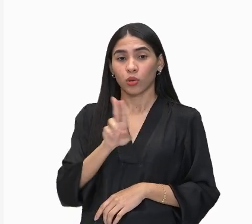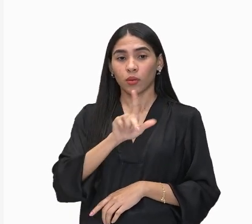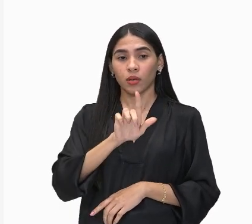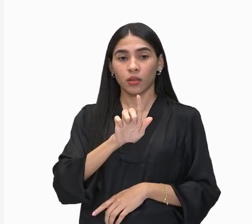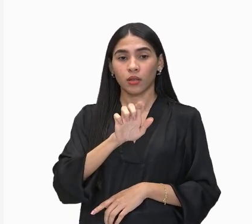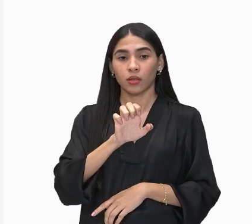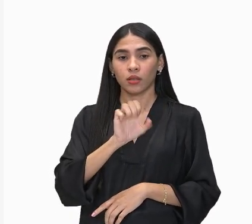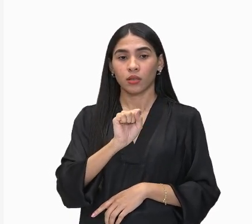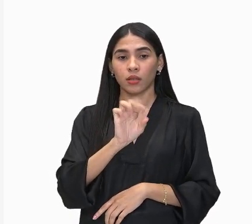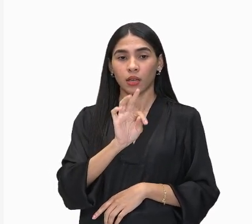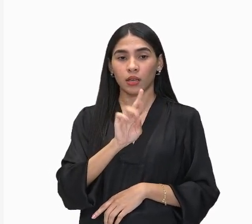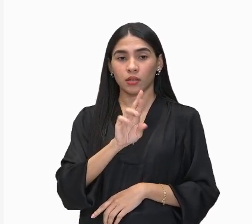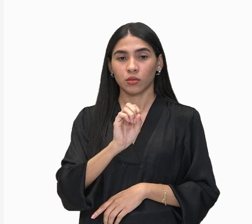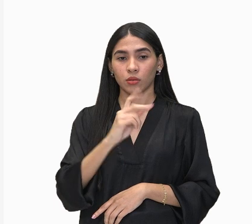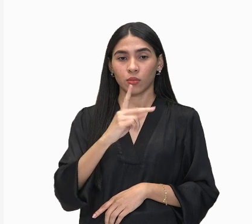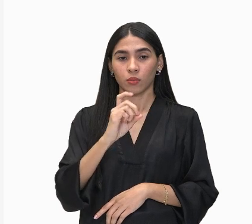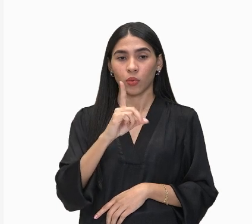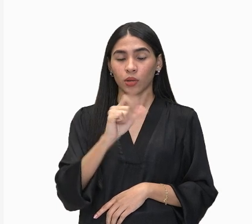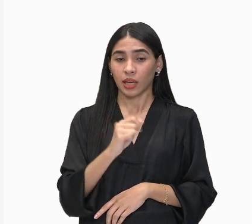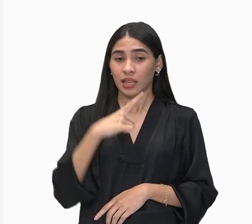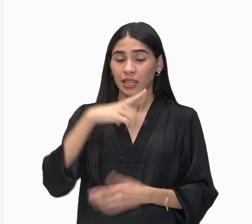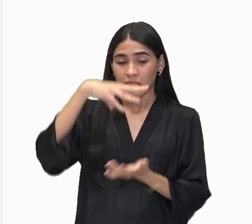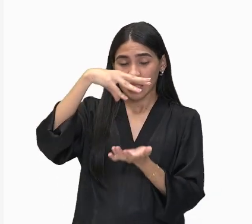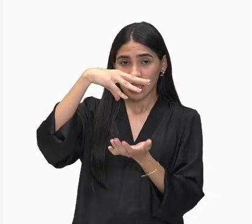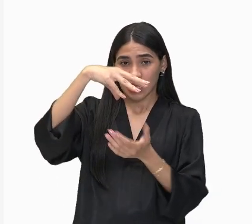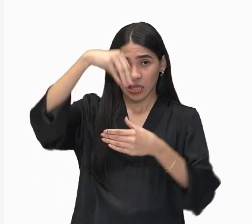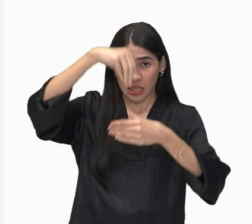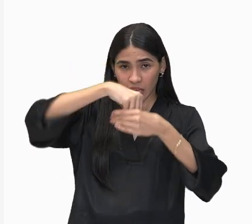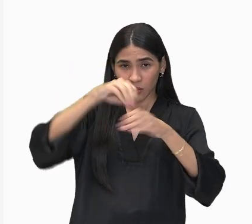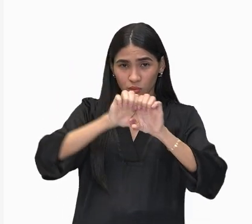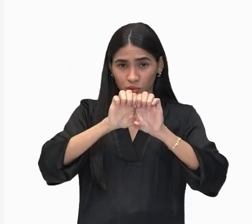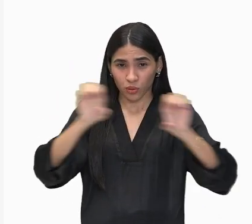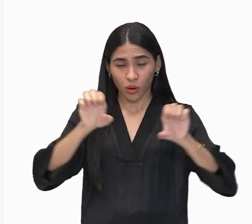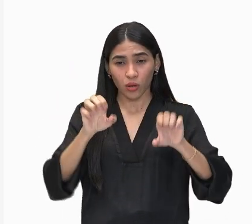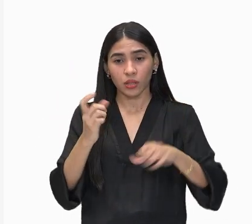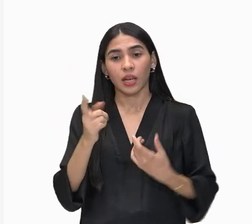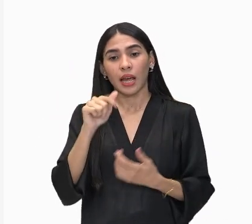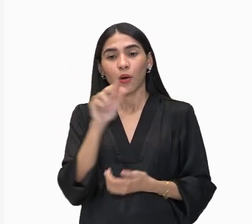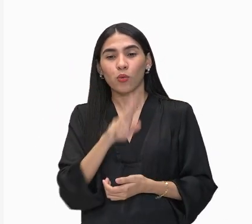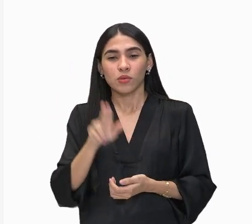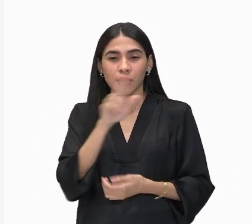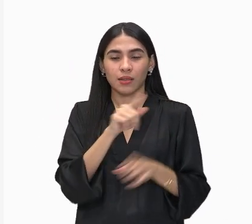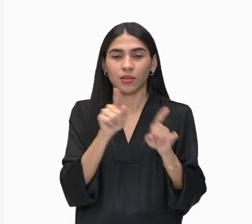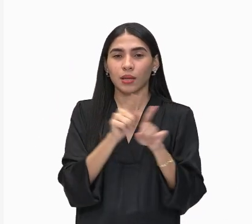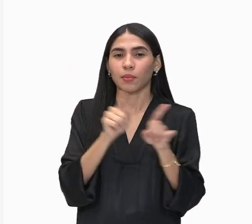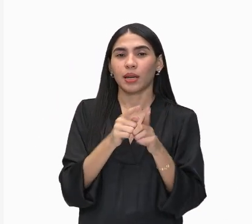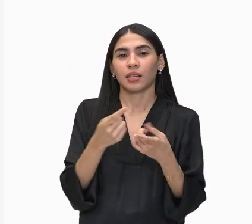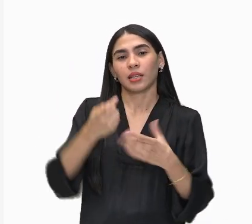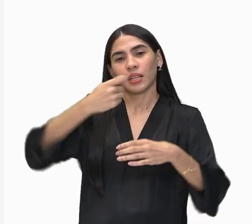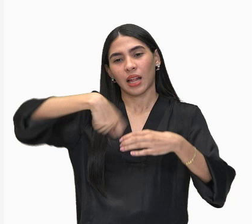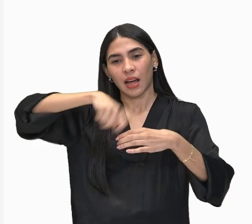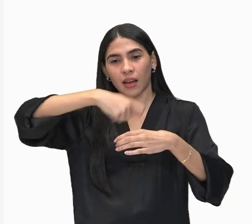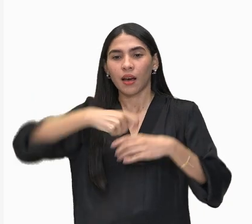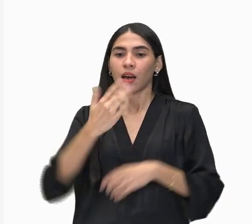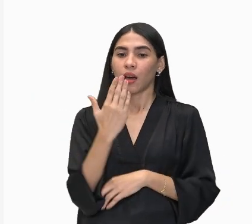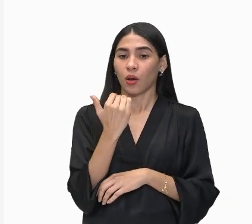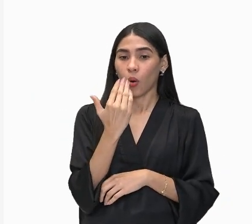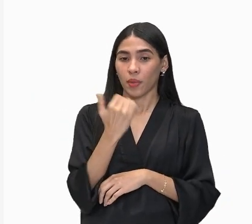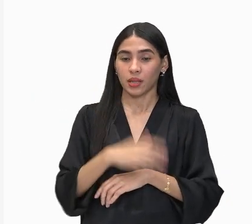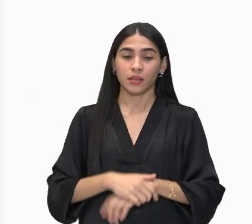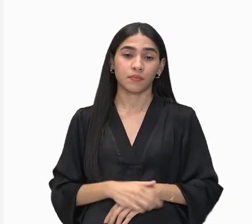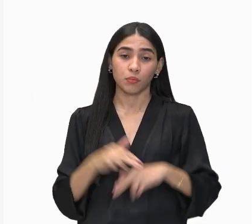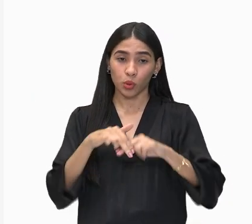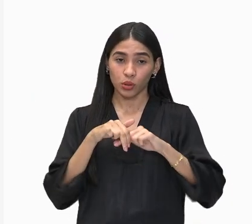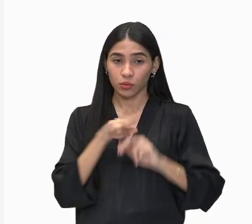deles indivíduos que são utilizados na nossa gastronomia, na nossa culinária. Por isso que eles recebem esse